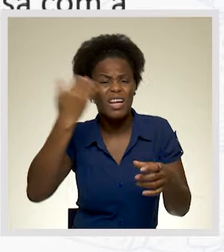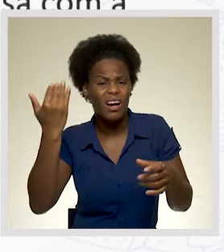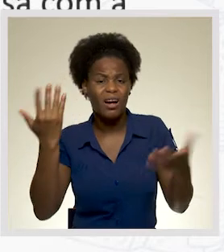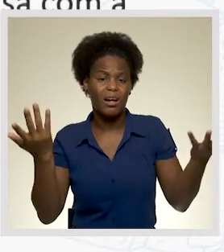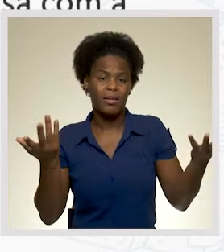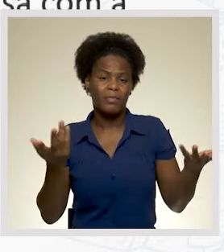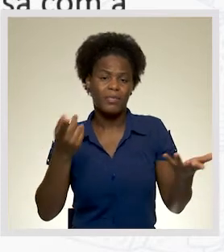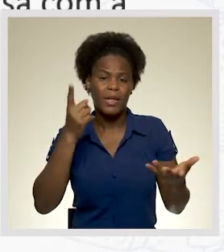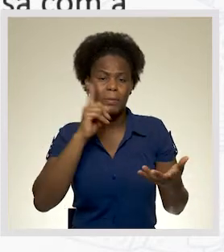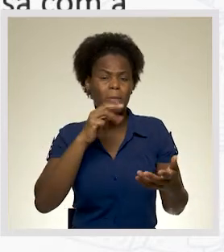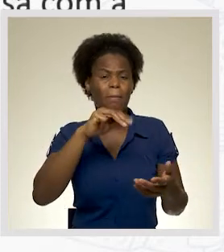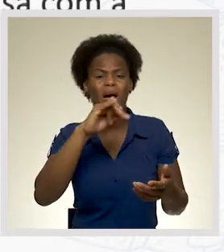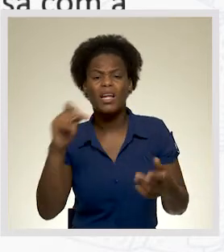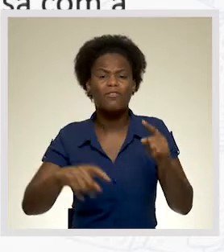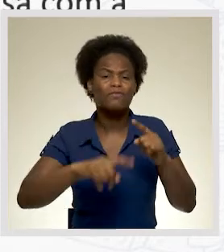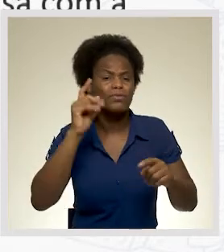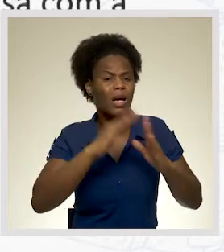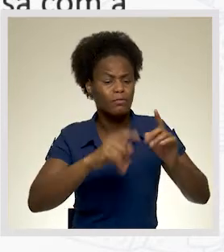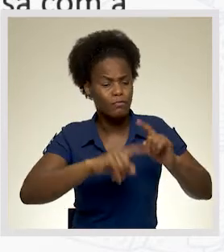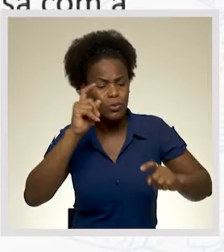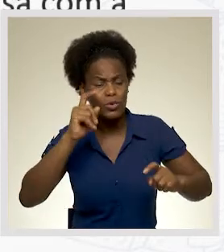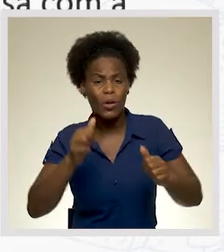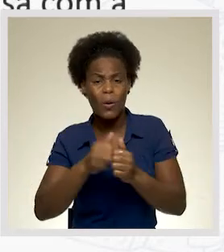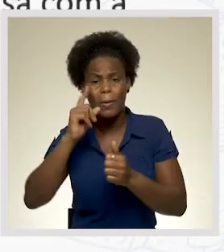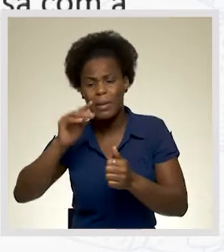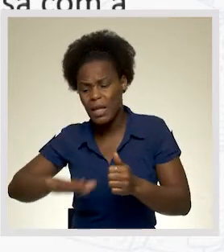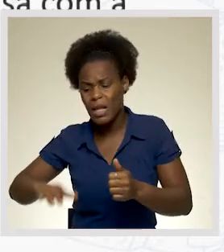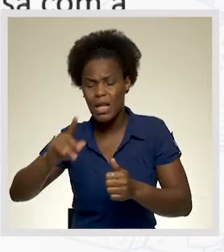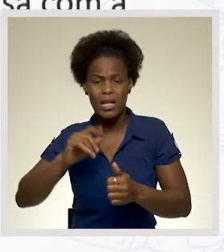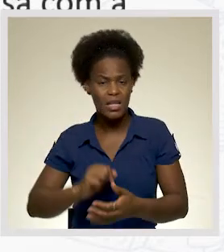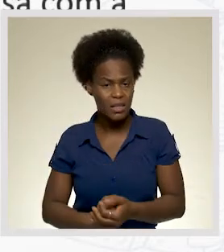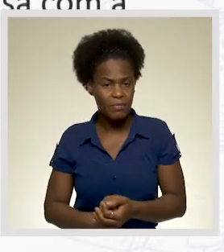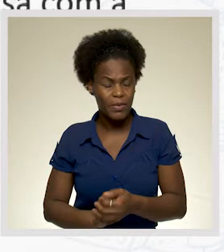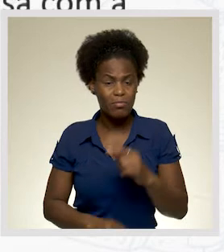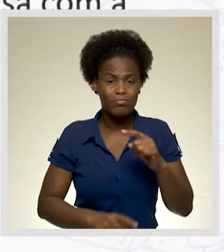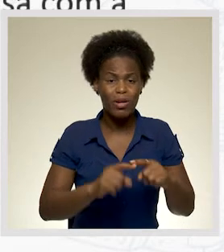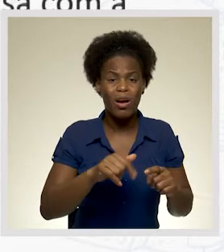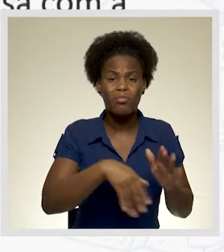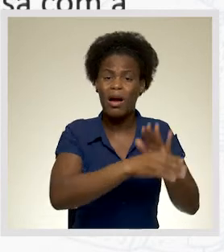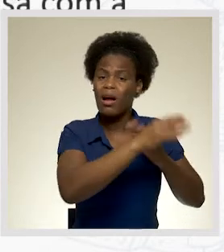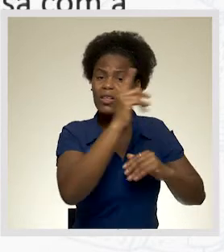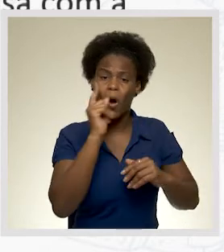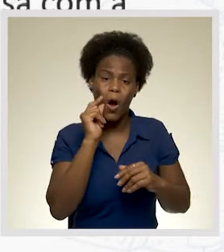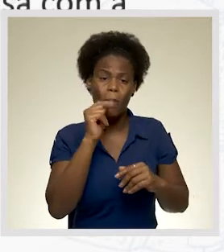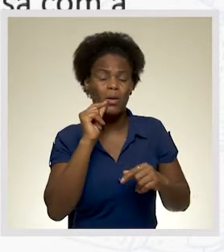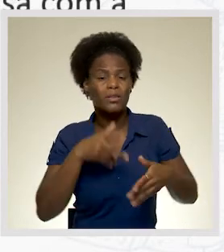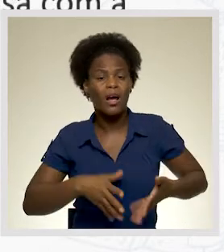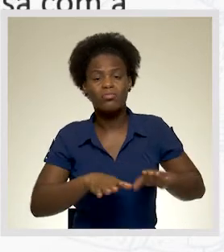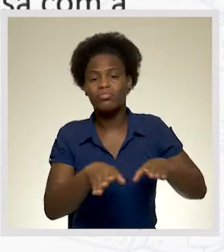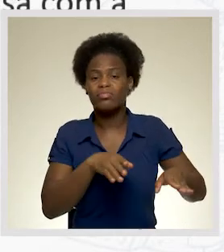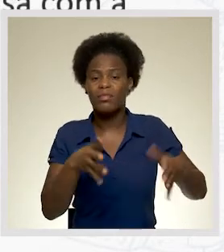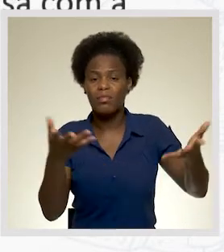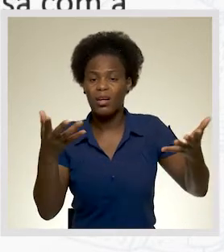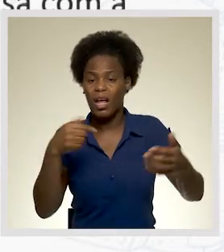A Maria tinha fugido de casa com a pequena. Partiu com um homem, um italiano, e aqui